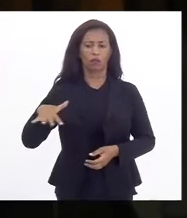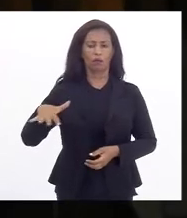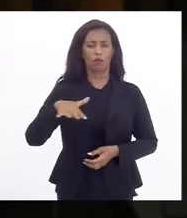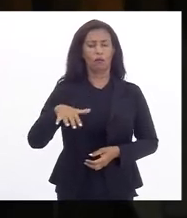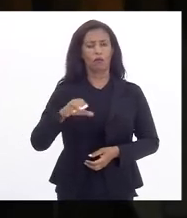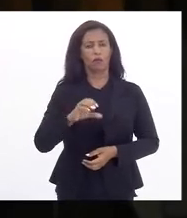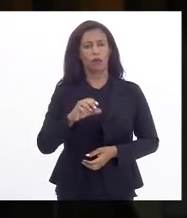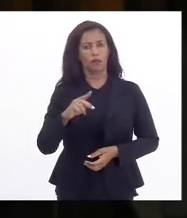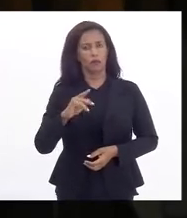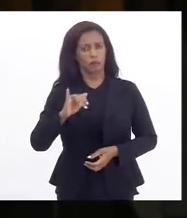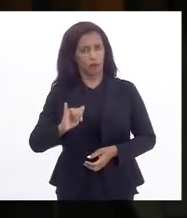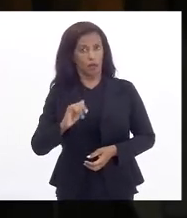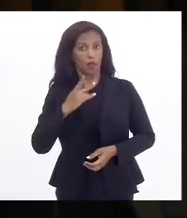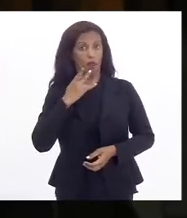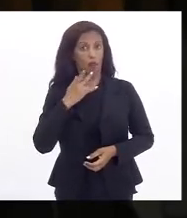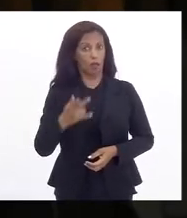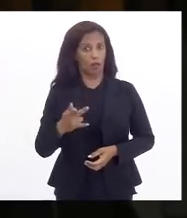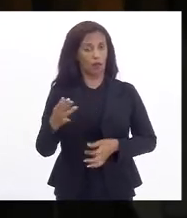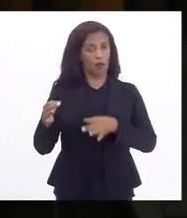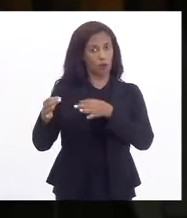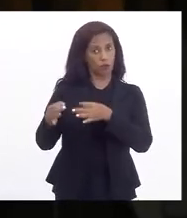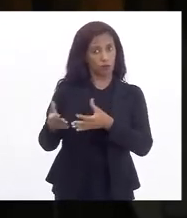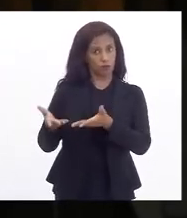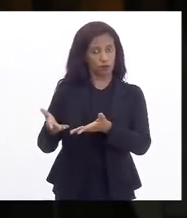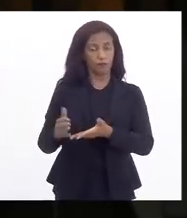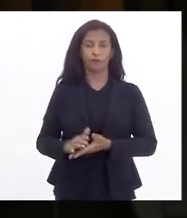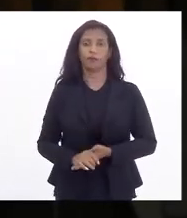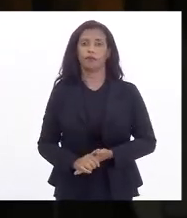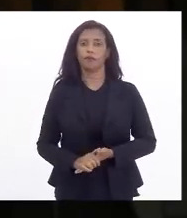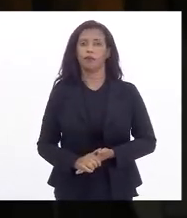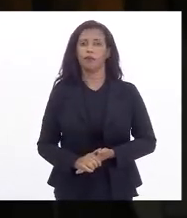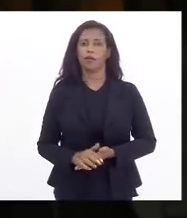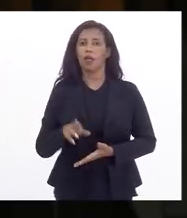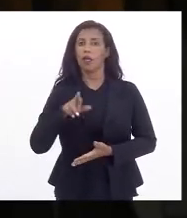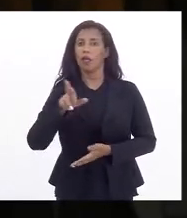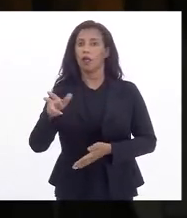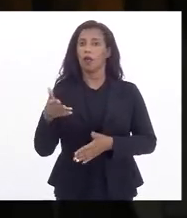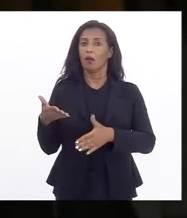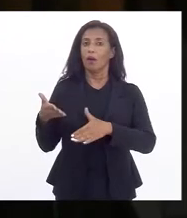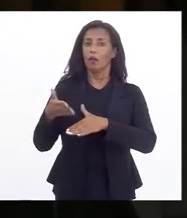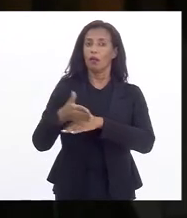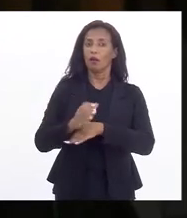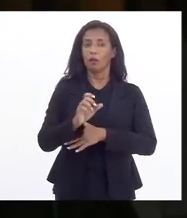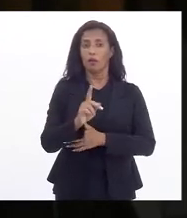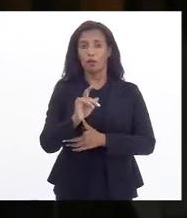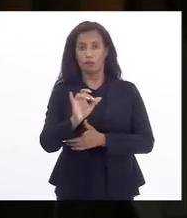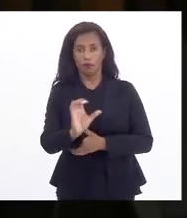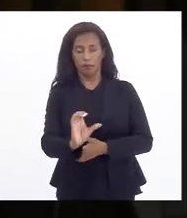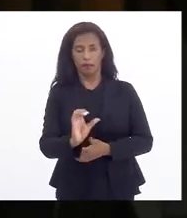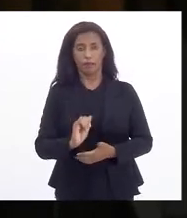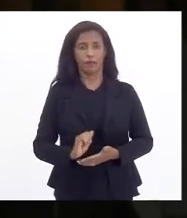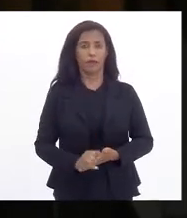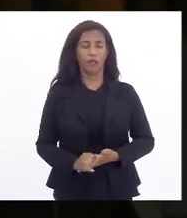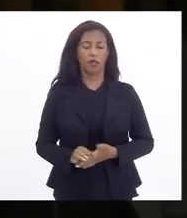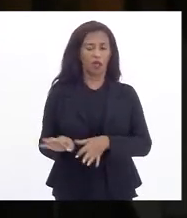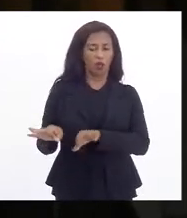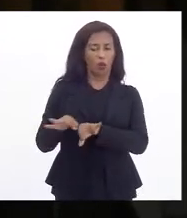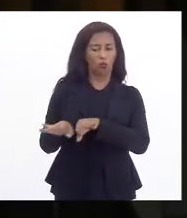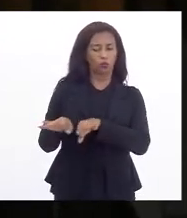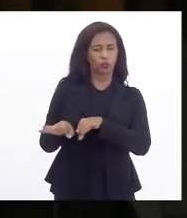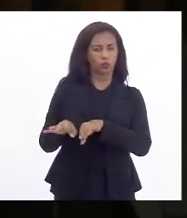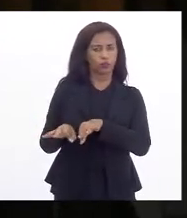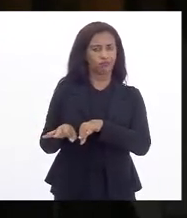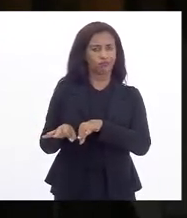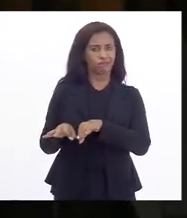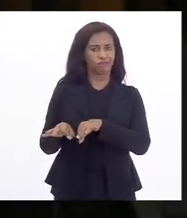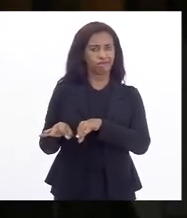CPI quero dizer com isso que não entramos na CPI de forma